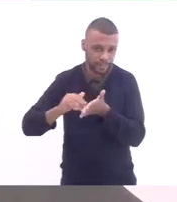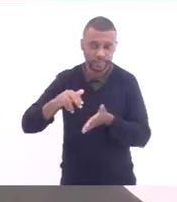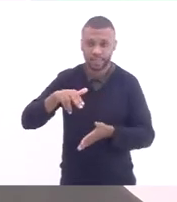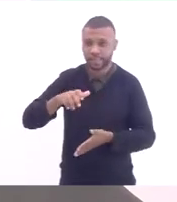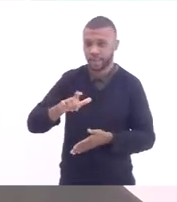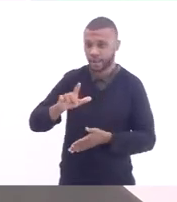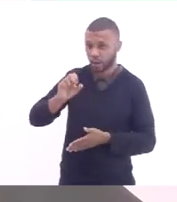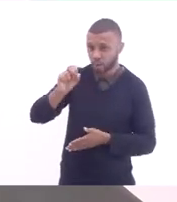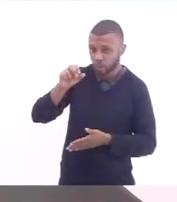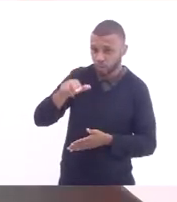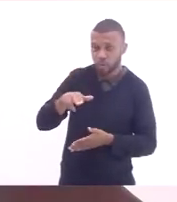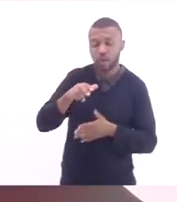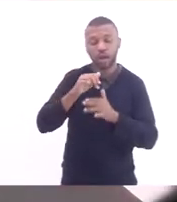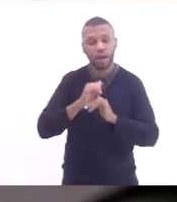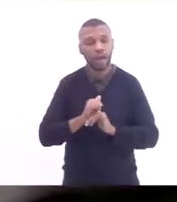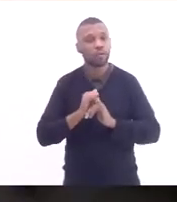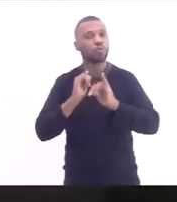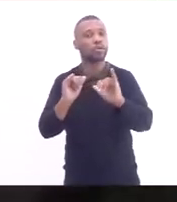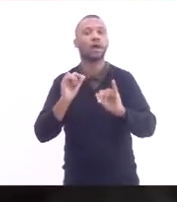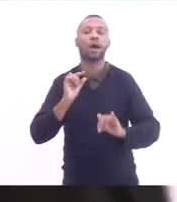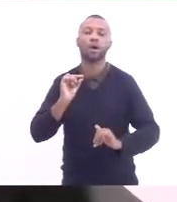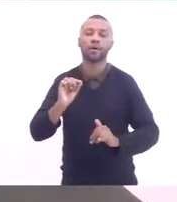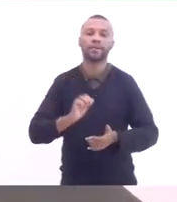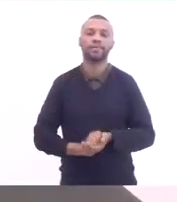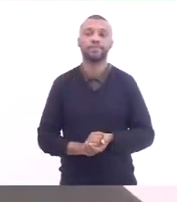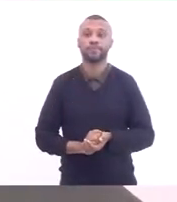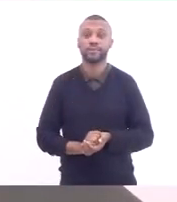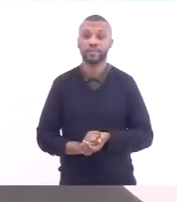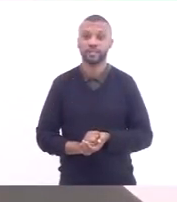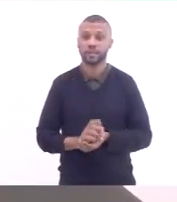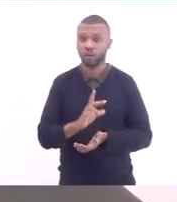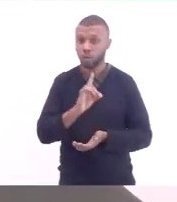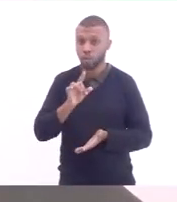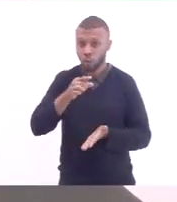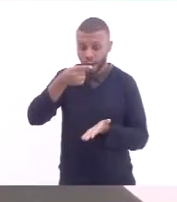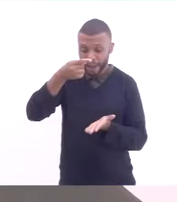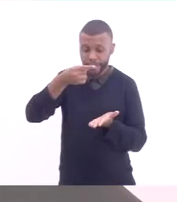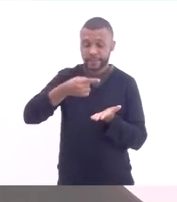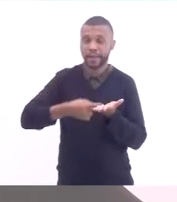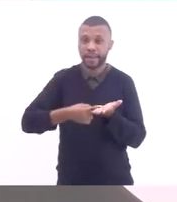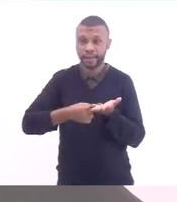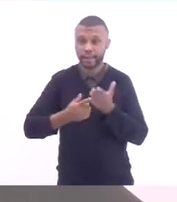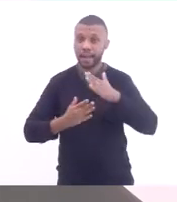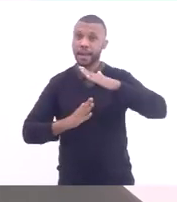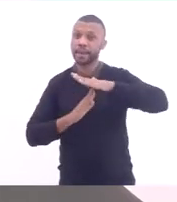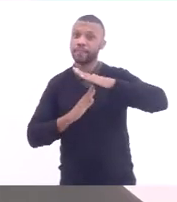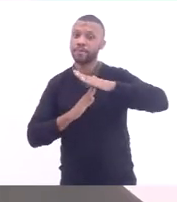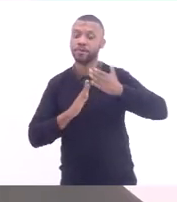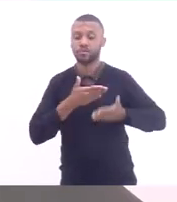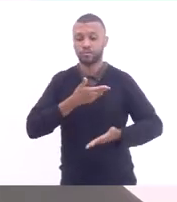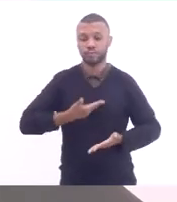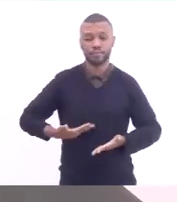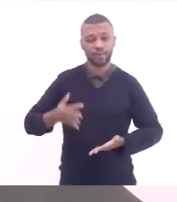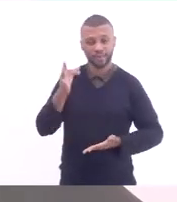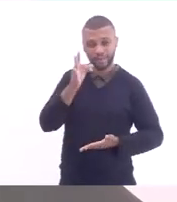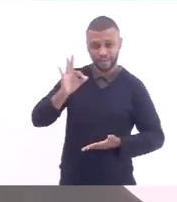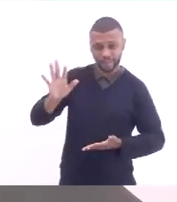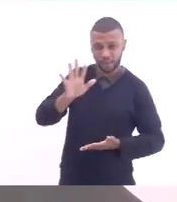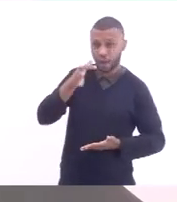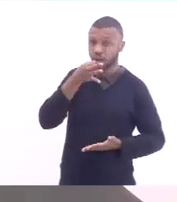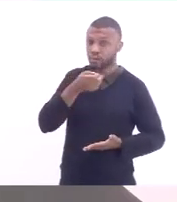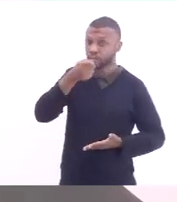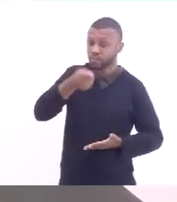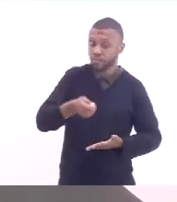anunciando que a data limite da União se posicionar em relação ao